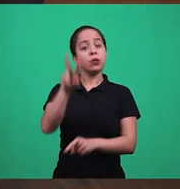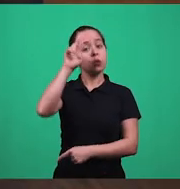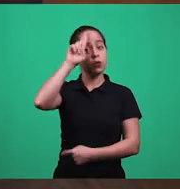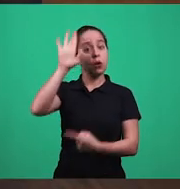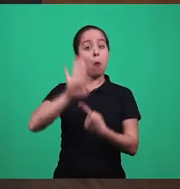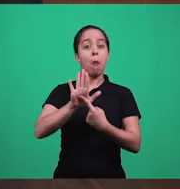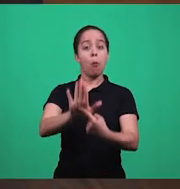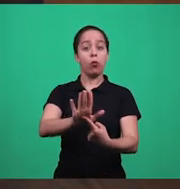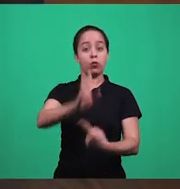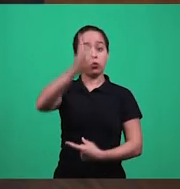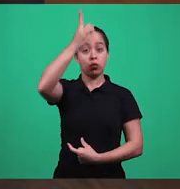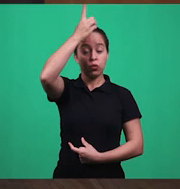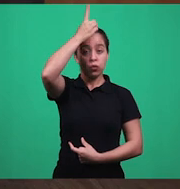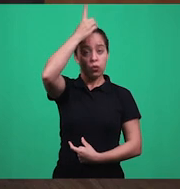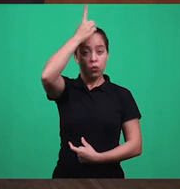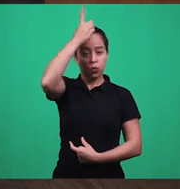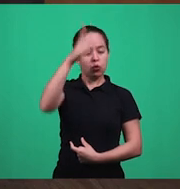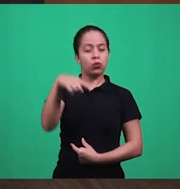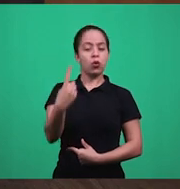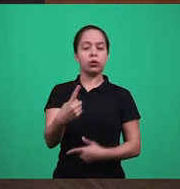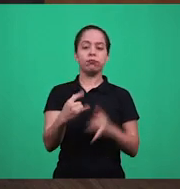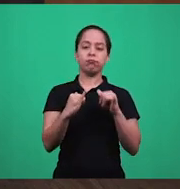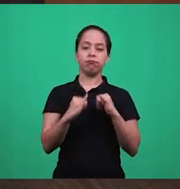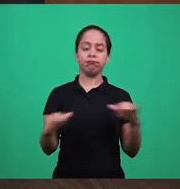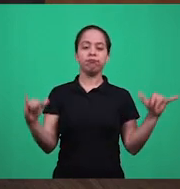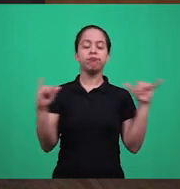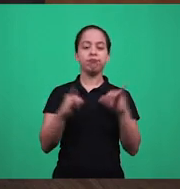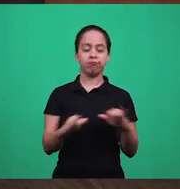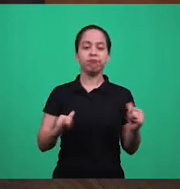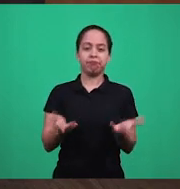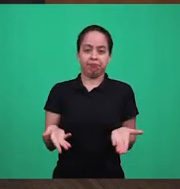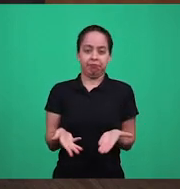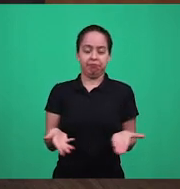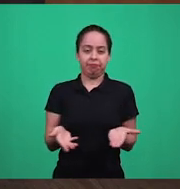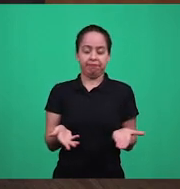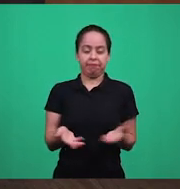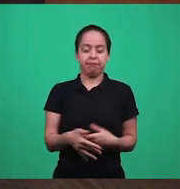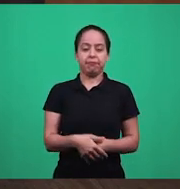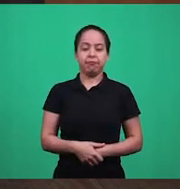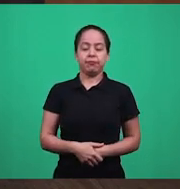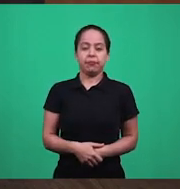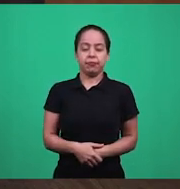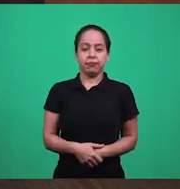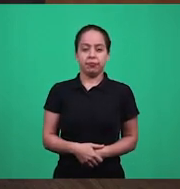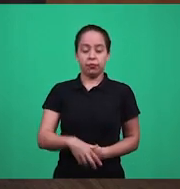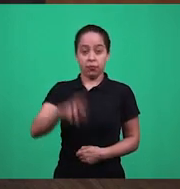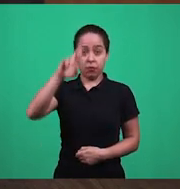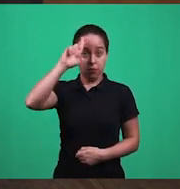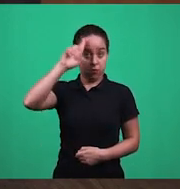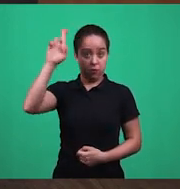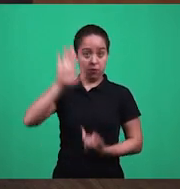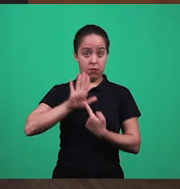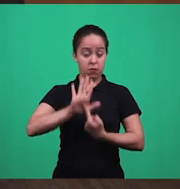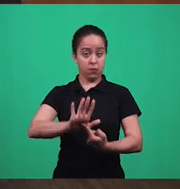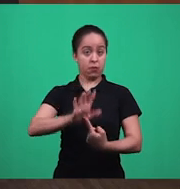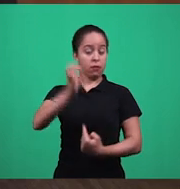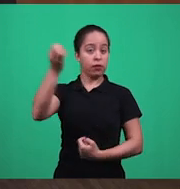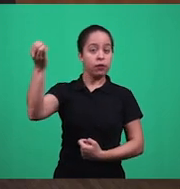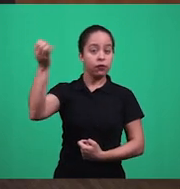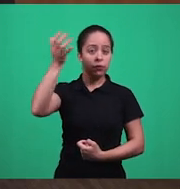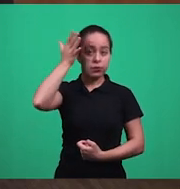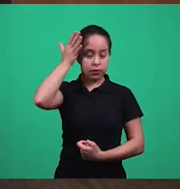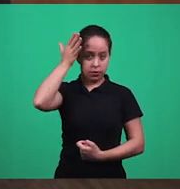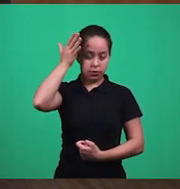Inclusive, o Senhor deu sinais que serão transmitidos neste momento. O Senhor deu